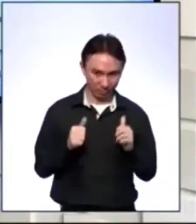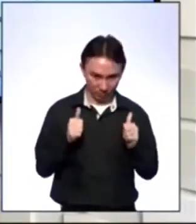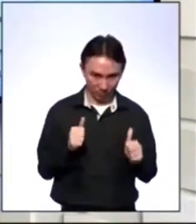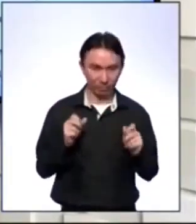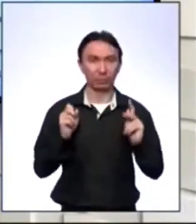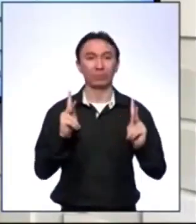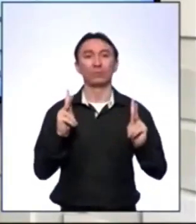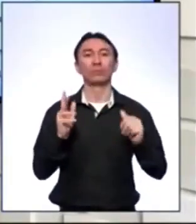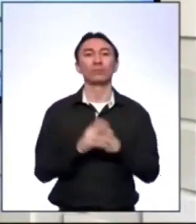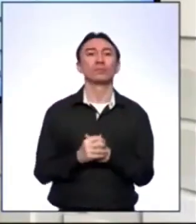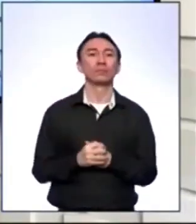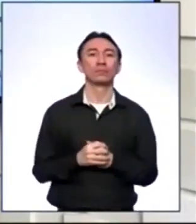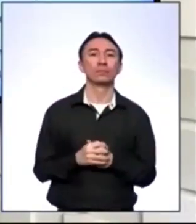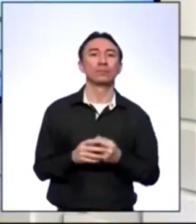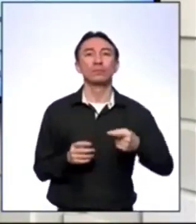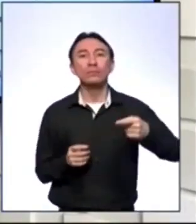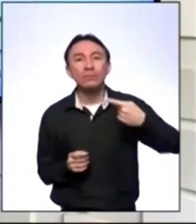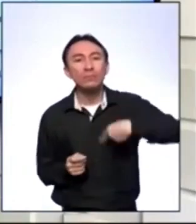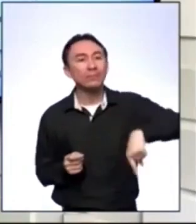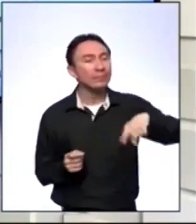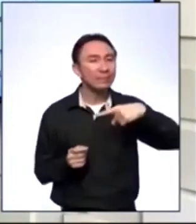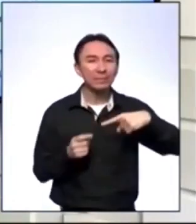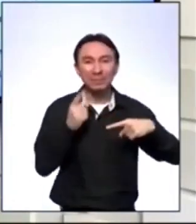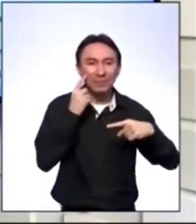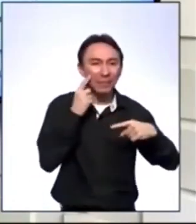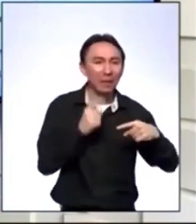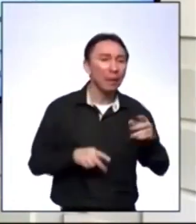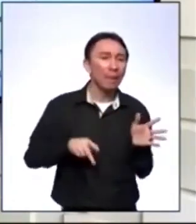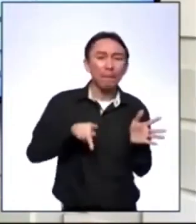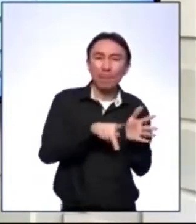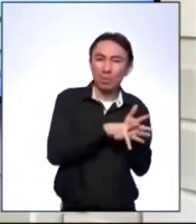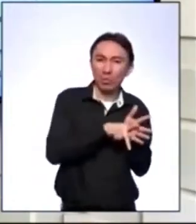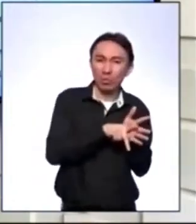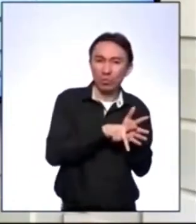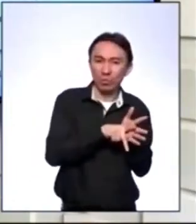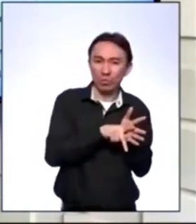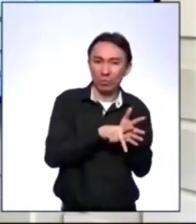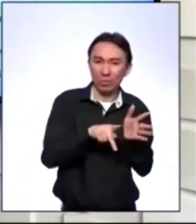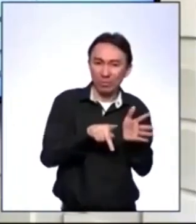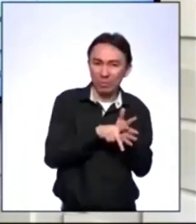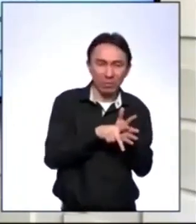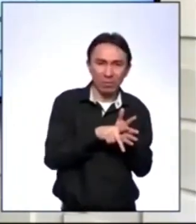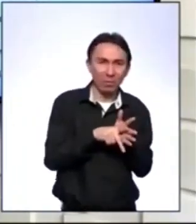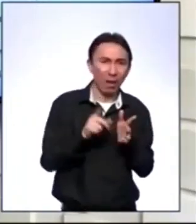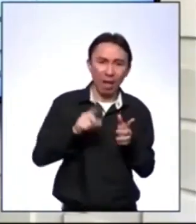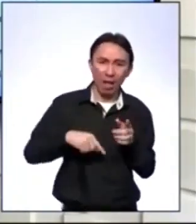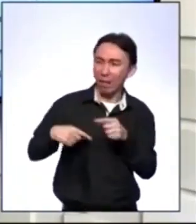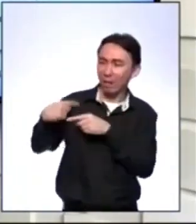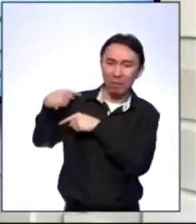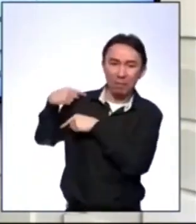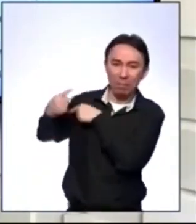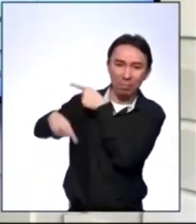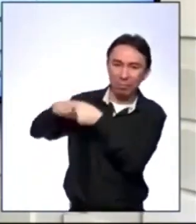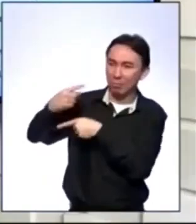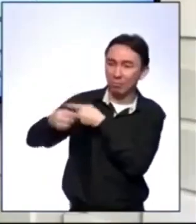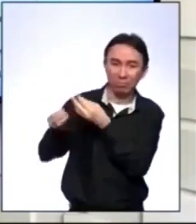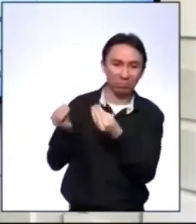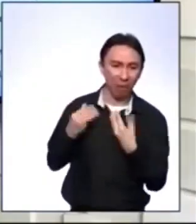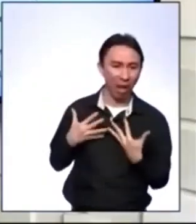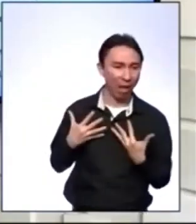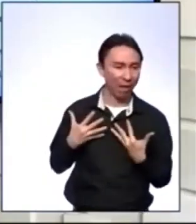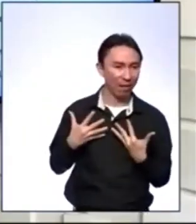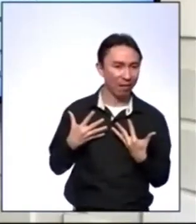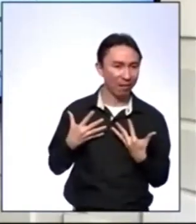que conceituamos, né? Patrimônio. O que é patrimônio? Herança. Herança que se deixa